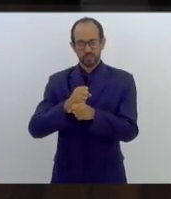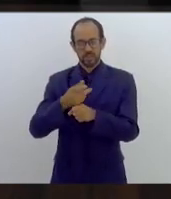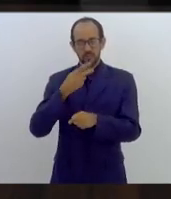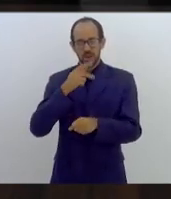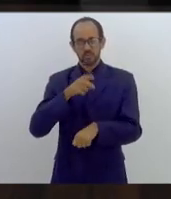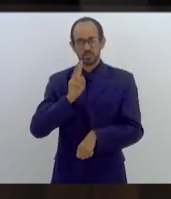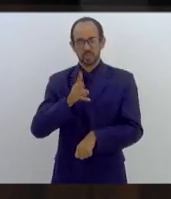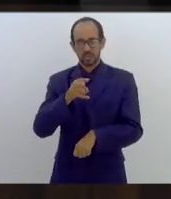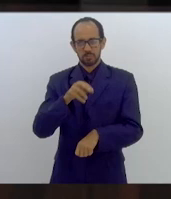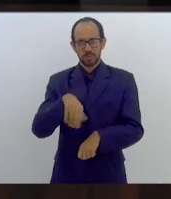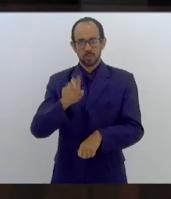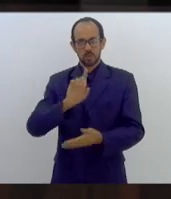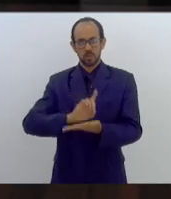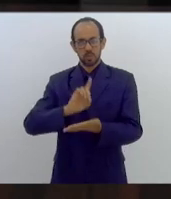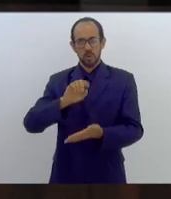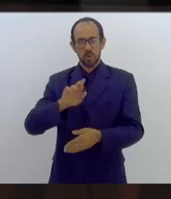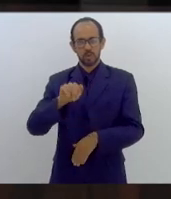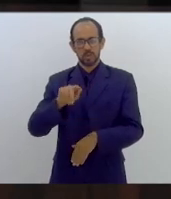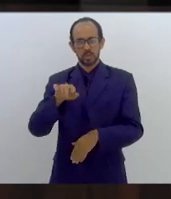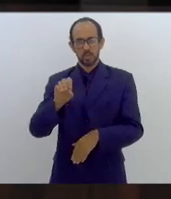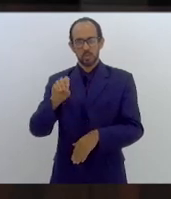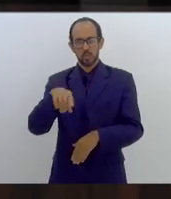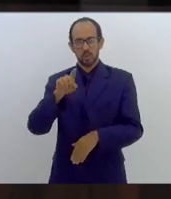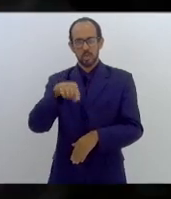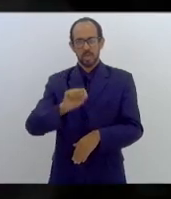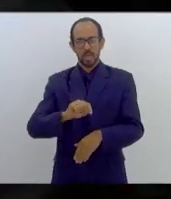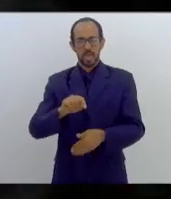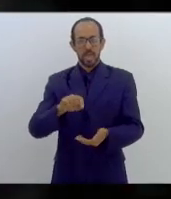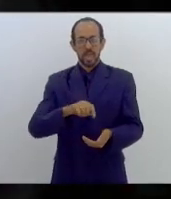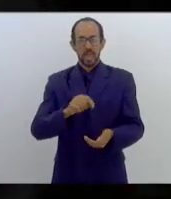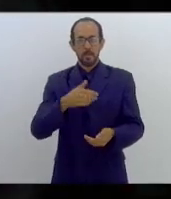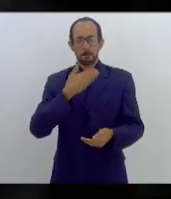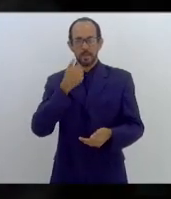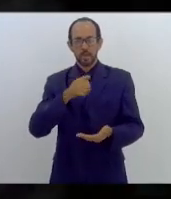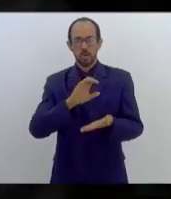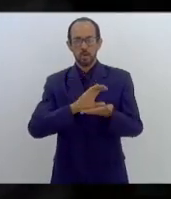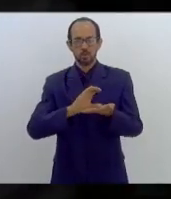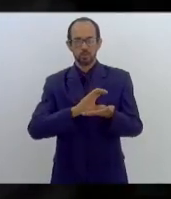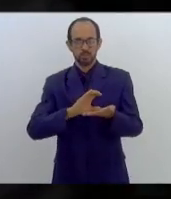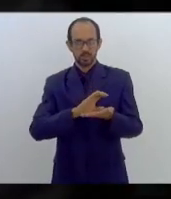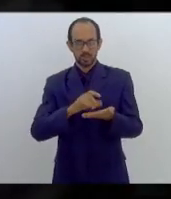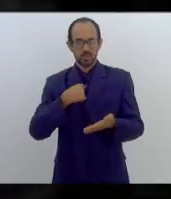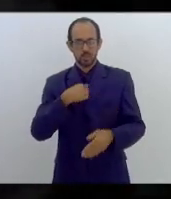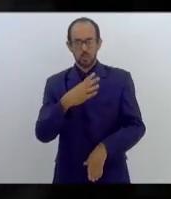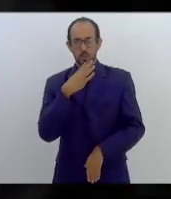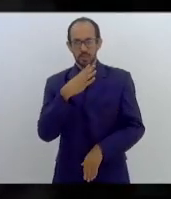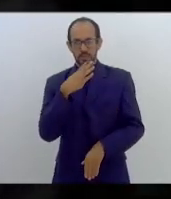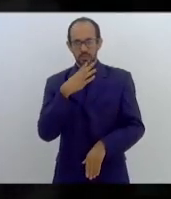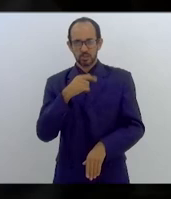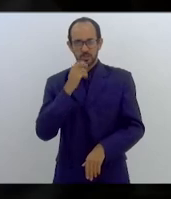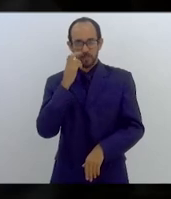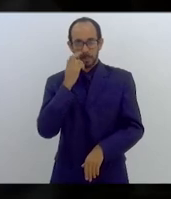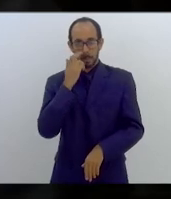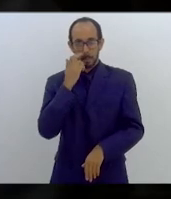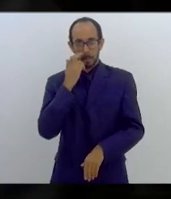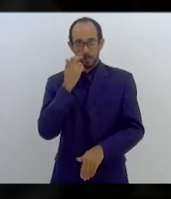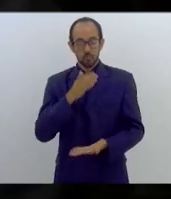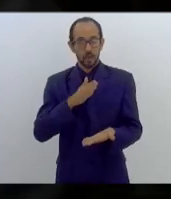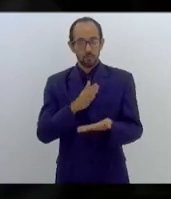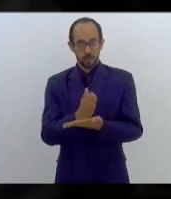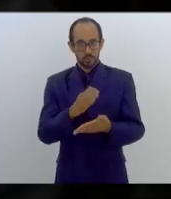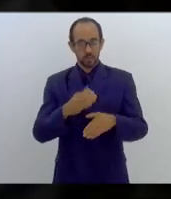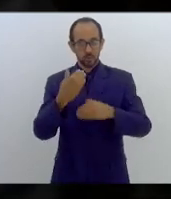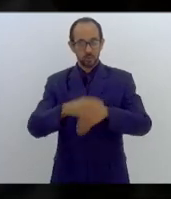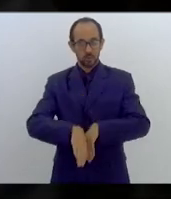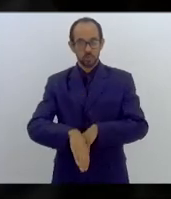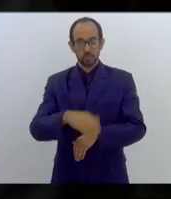Rodrigo Lopes é o melhor constitucionalista que eu conheço. O doutor Rodrigo foi aprovado em concurso público de provas e títulos